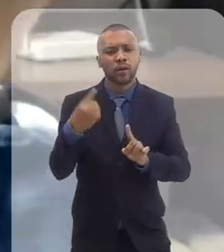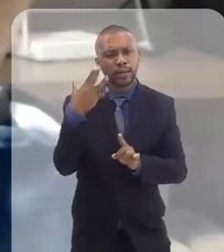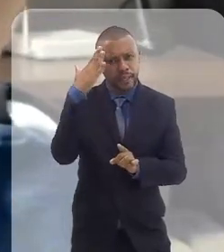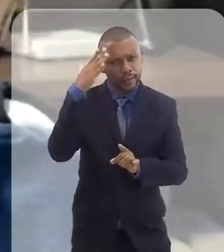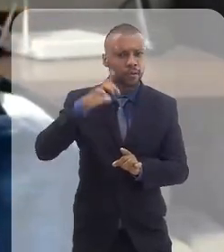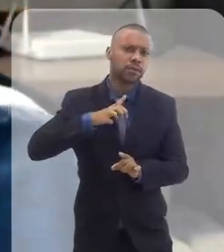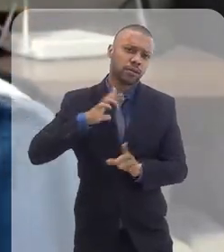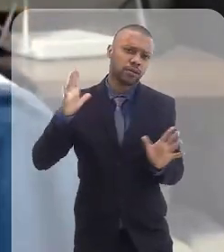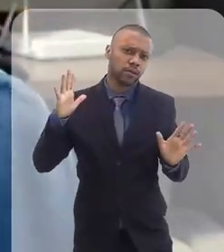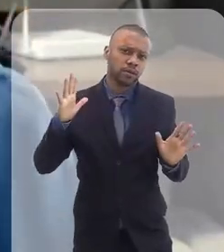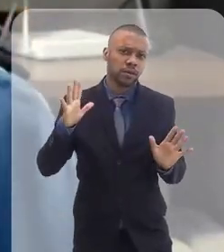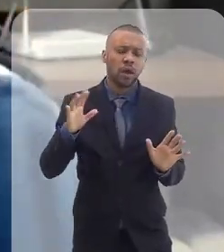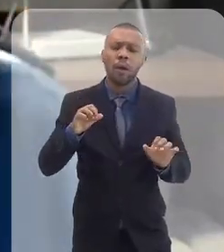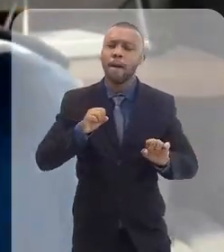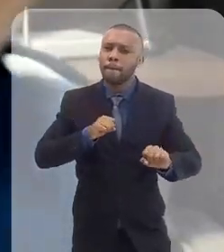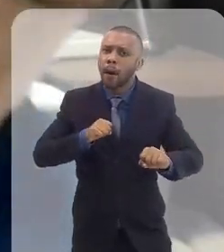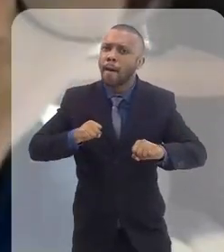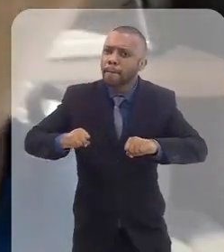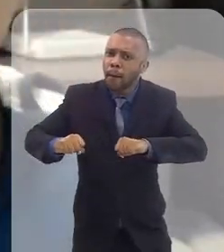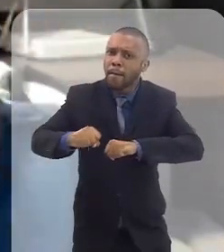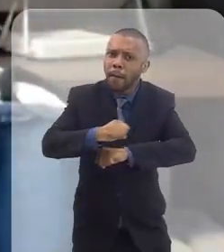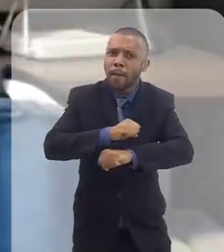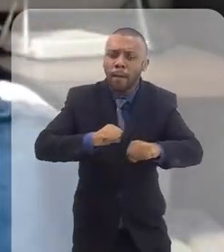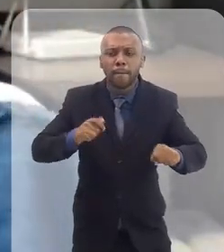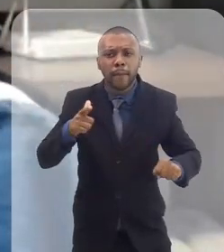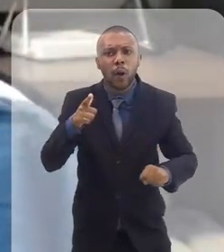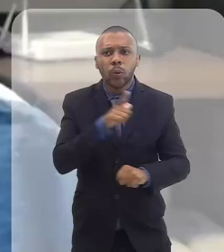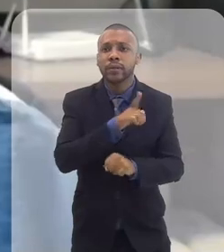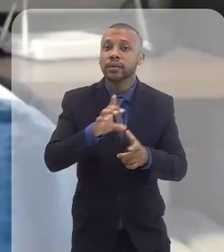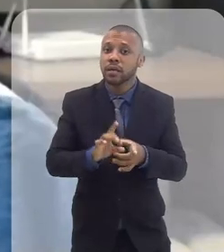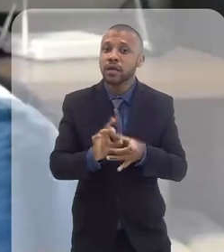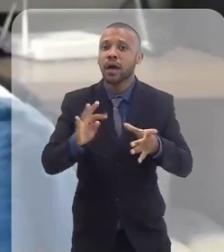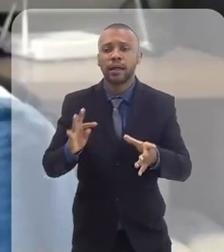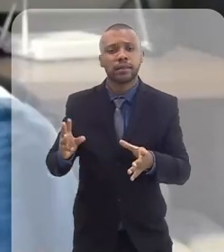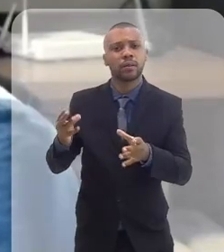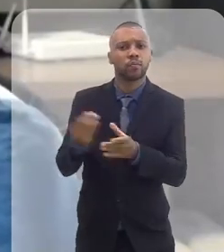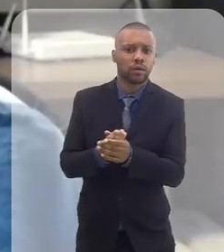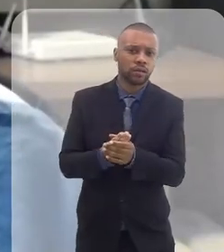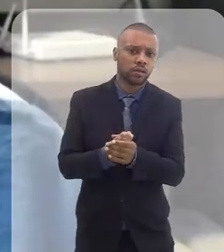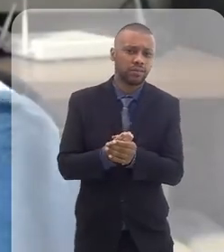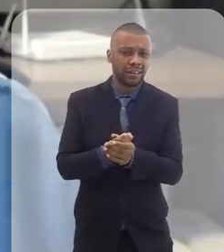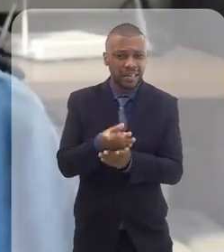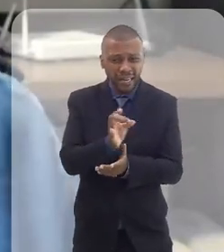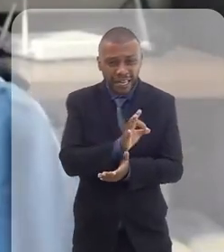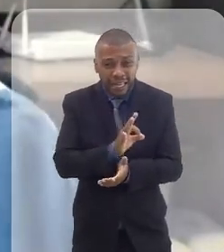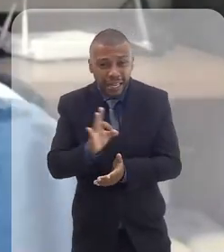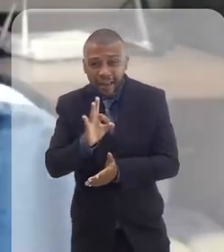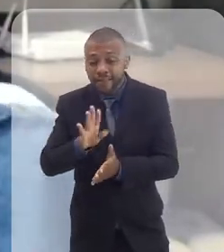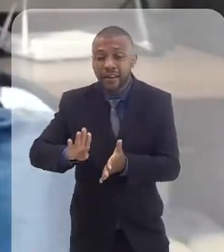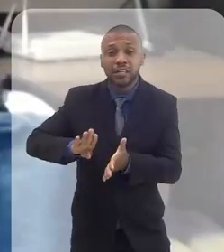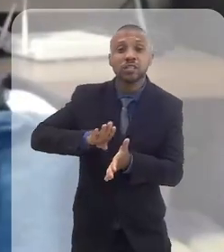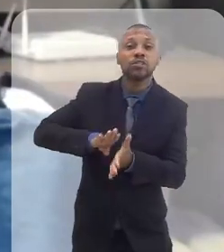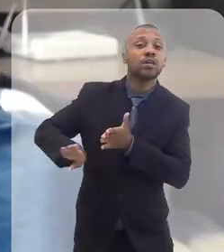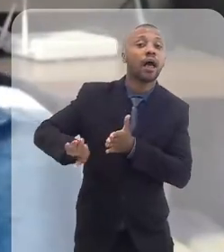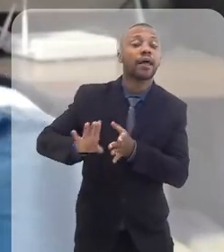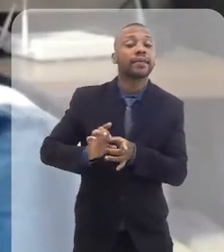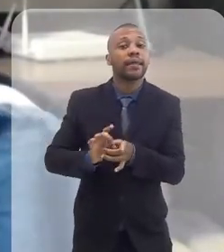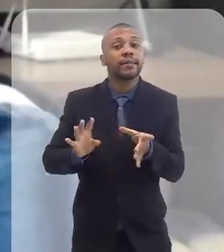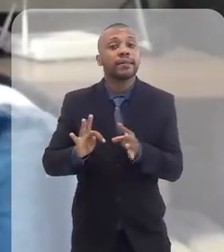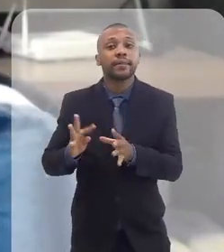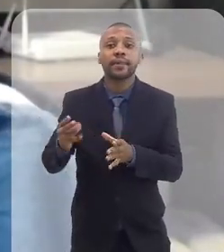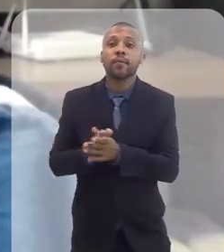período duro. Lutamos muito para conseguir a democracia. E ninguém vai tirar